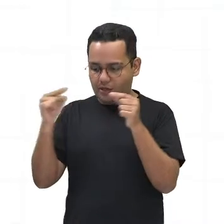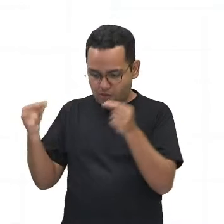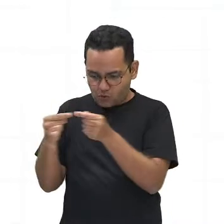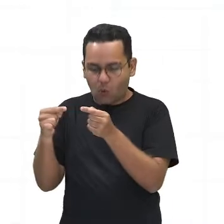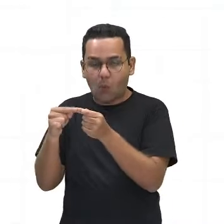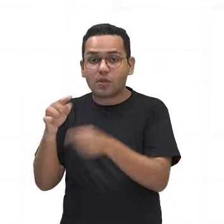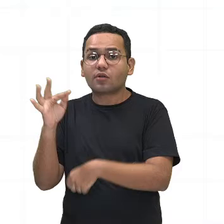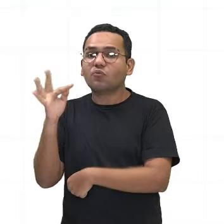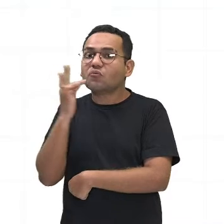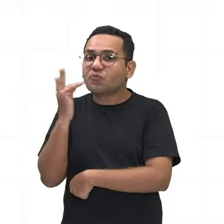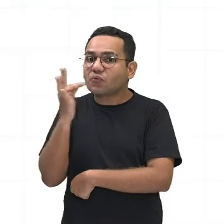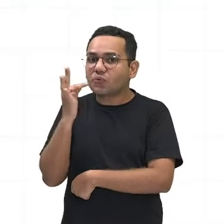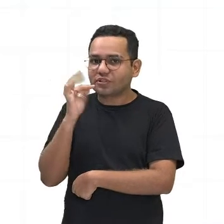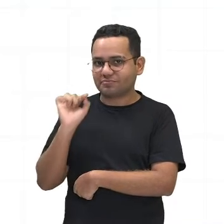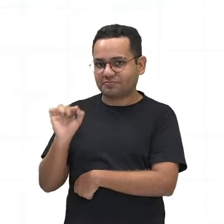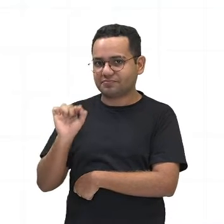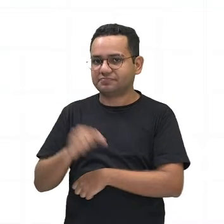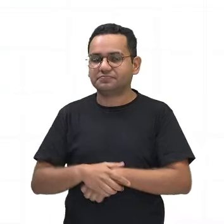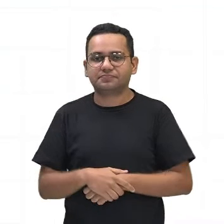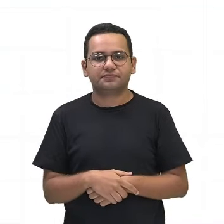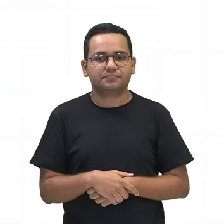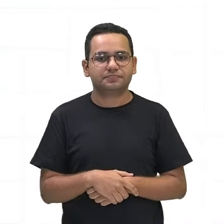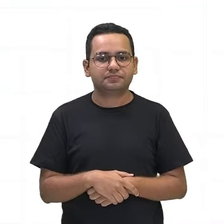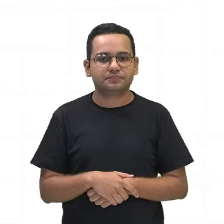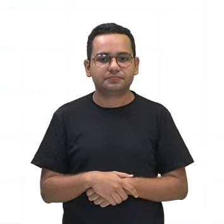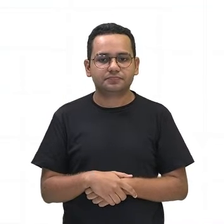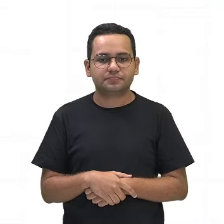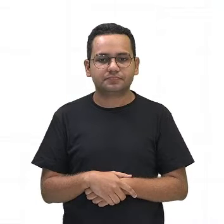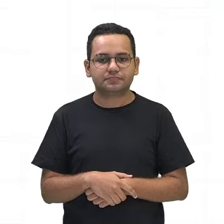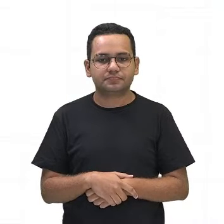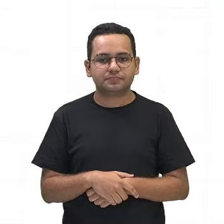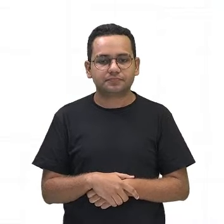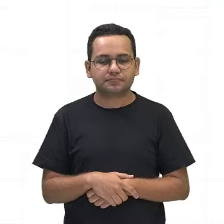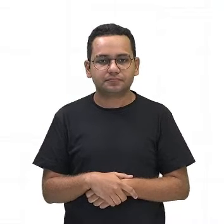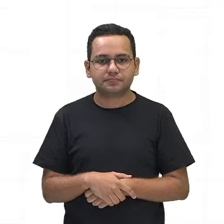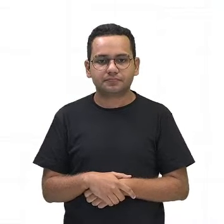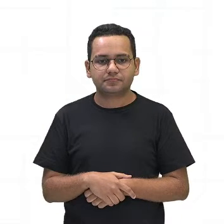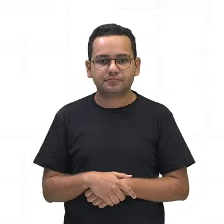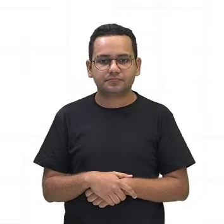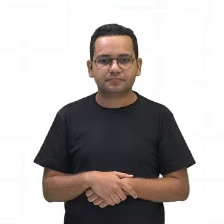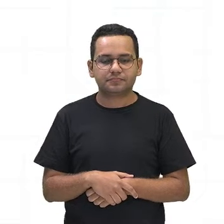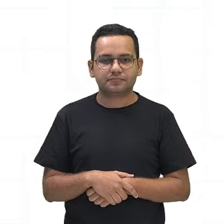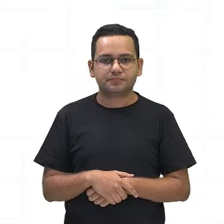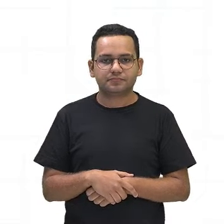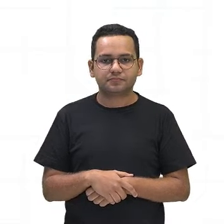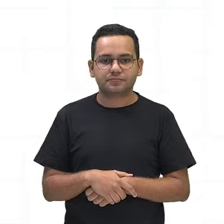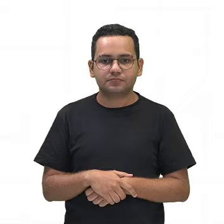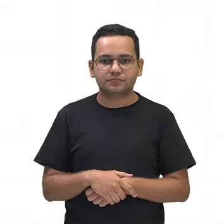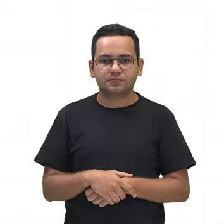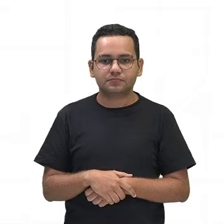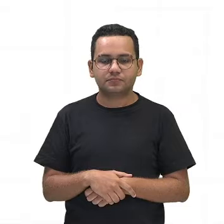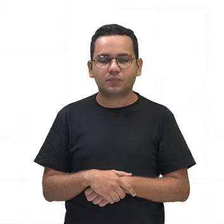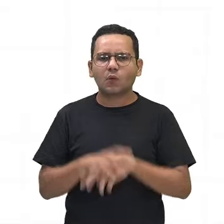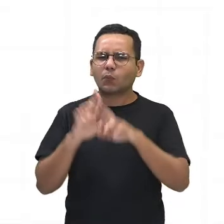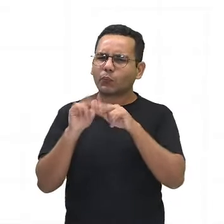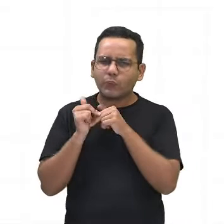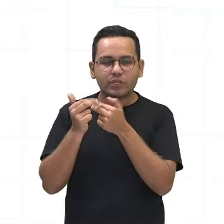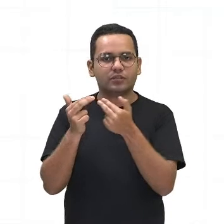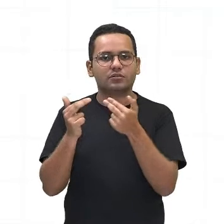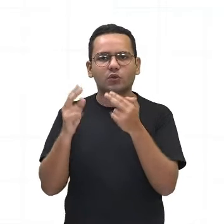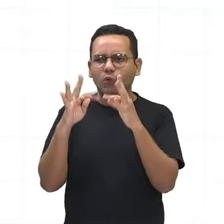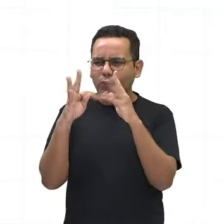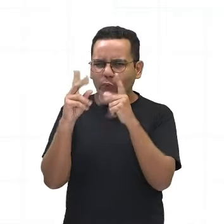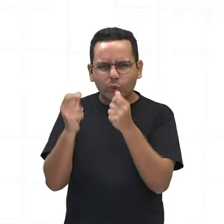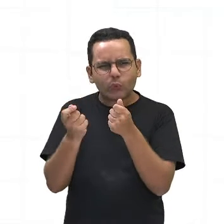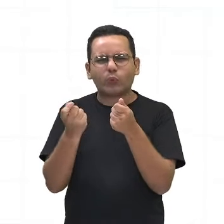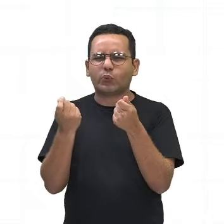nós chamamos de frutos. Então, basicamente, todas as plantas frutíferas que você tem e